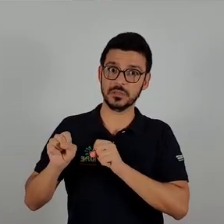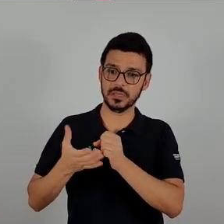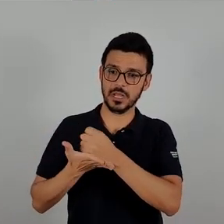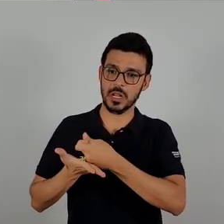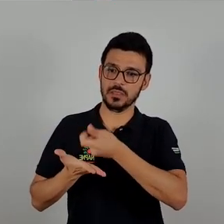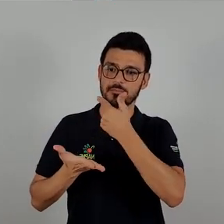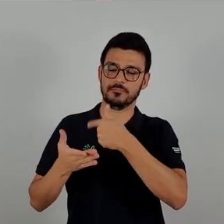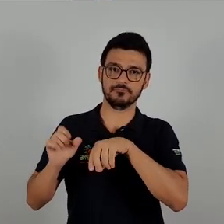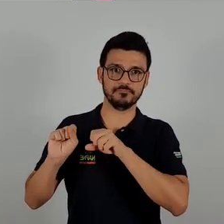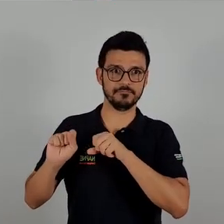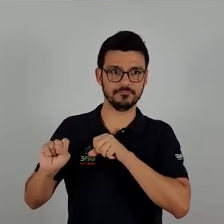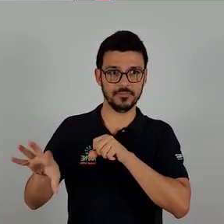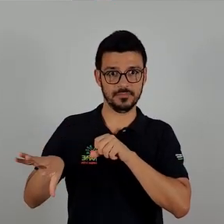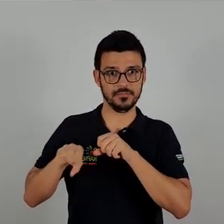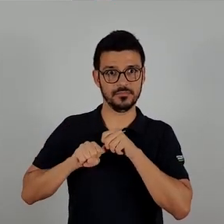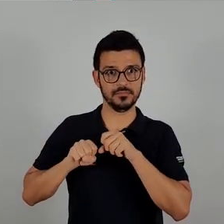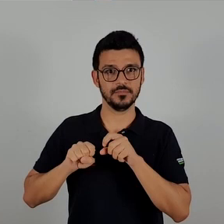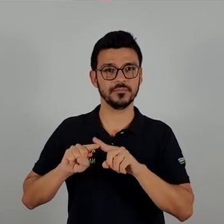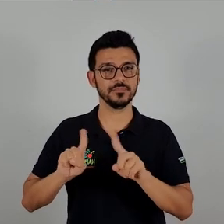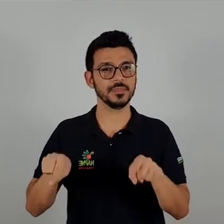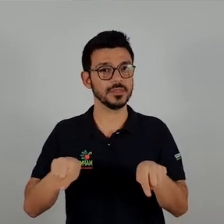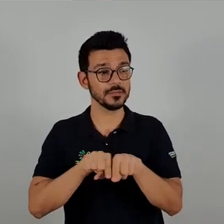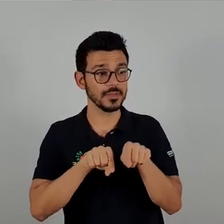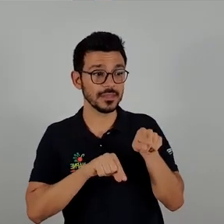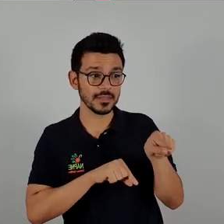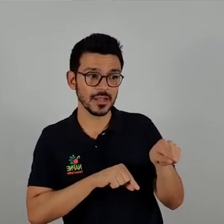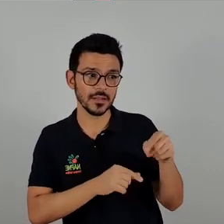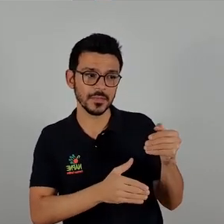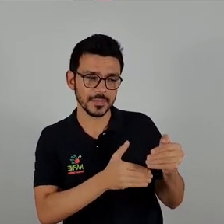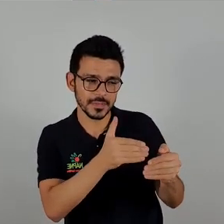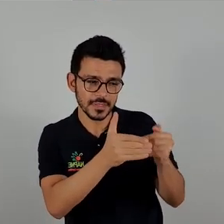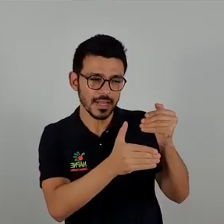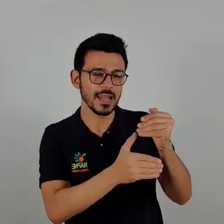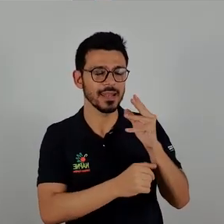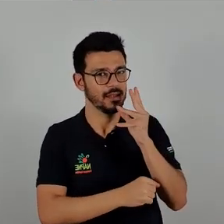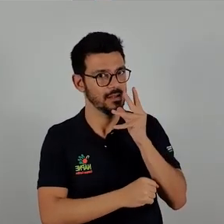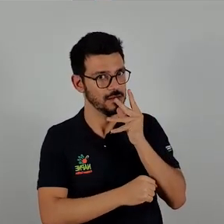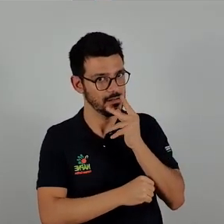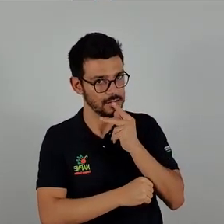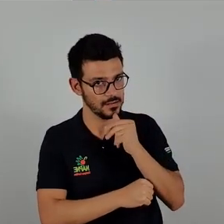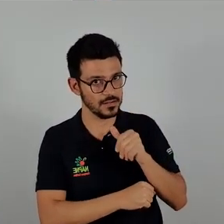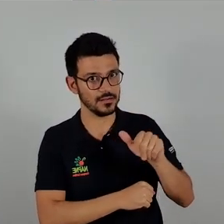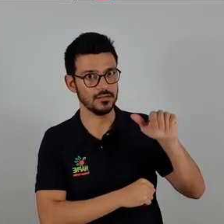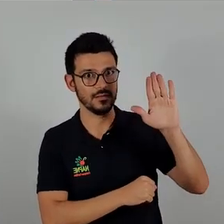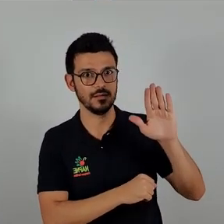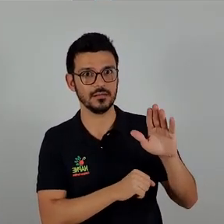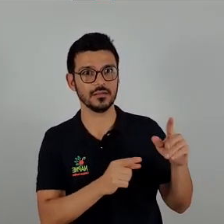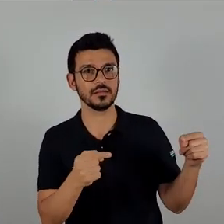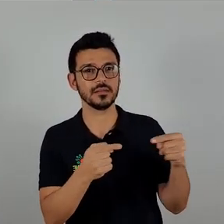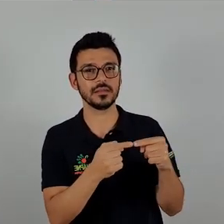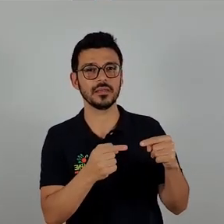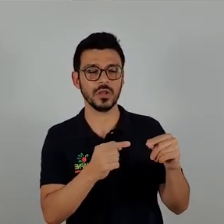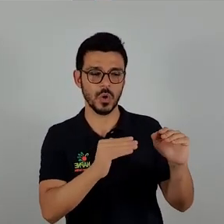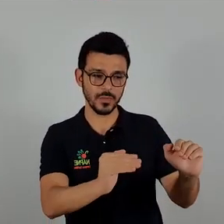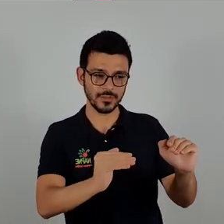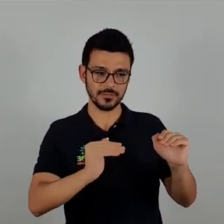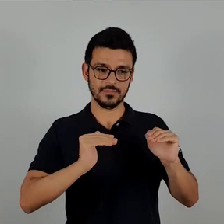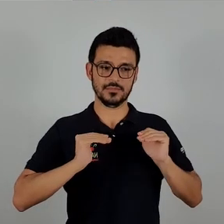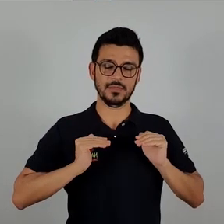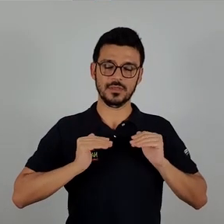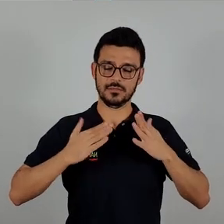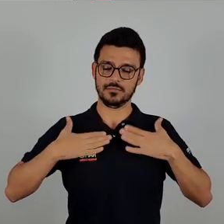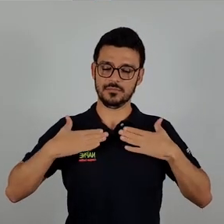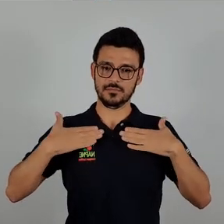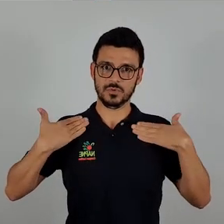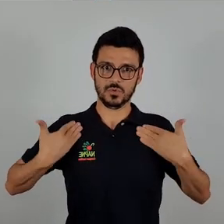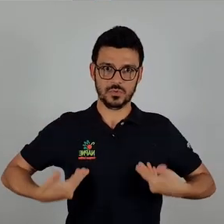a prioridade do organismo. Comparado com a botânica nacional, ela é mais lenta, a botânica nacional é mais rápida. Então eu tenho uma espinheira santa que me